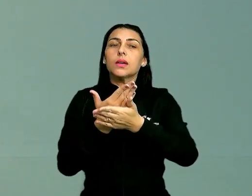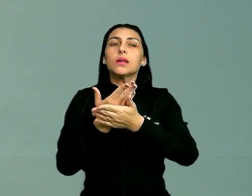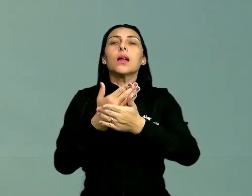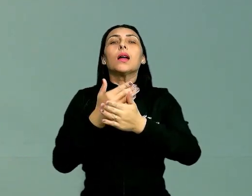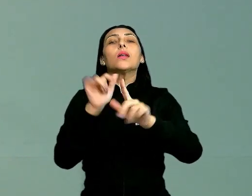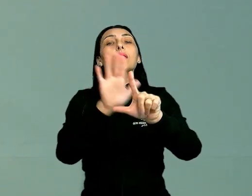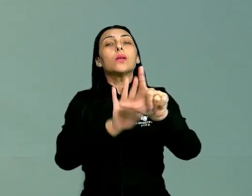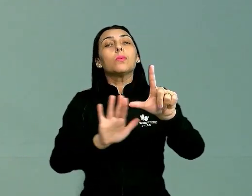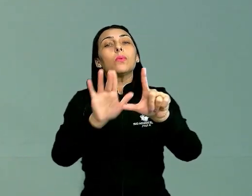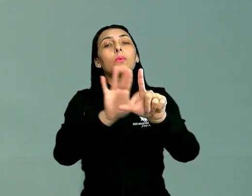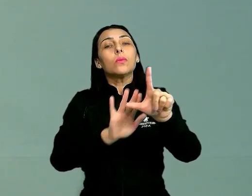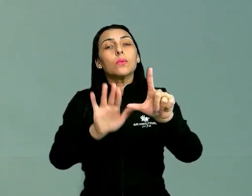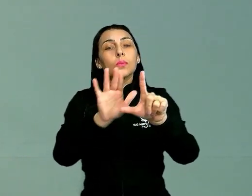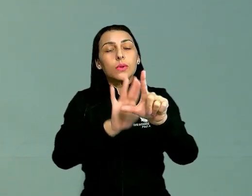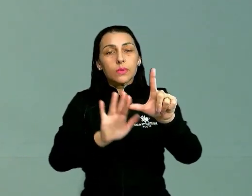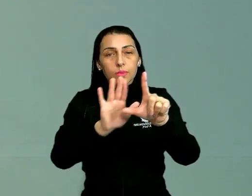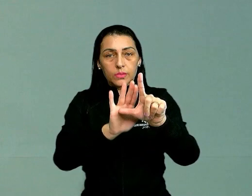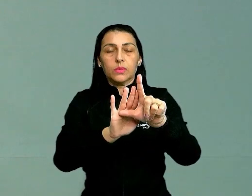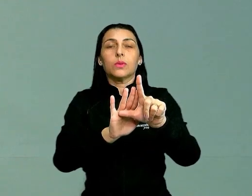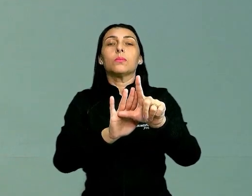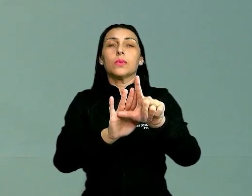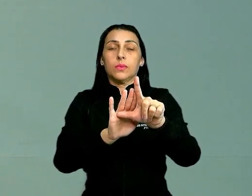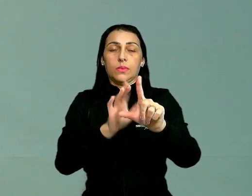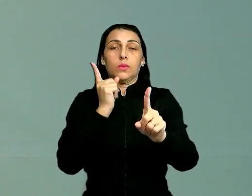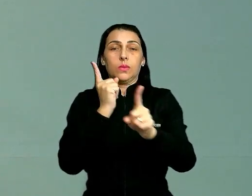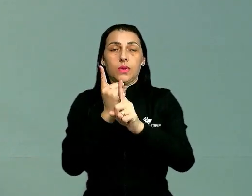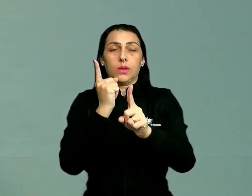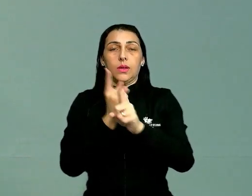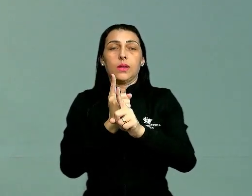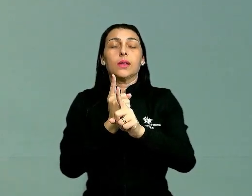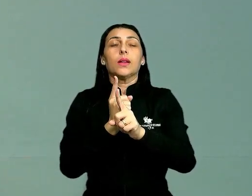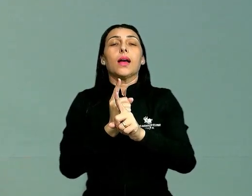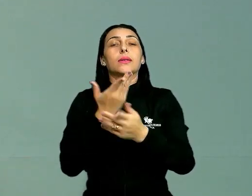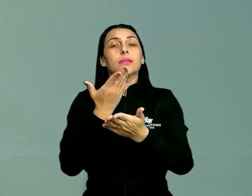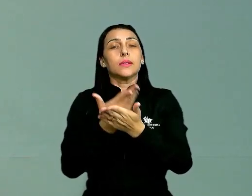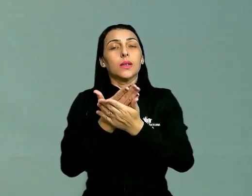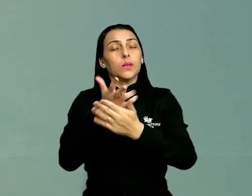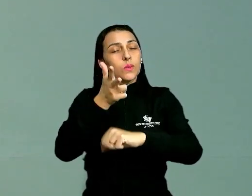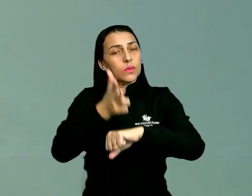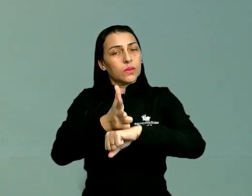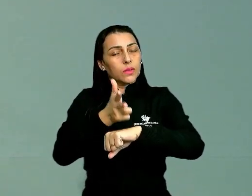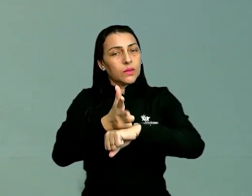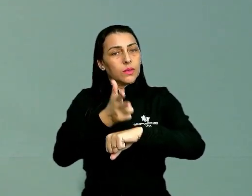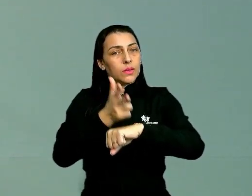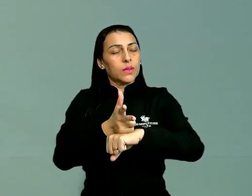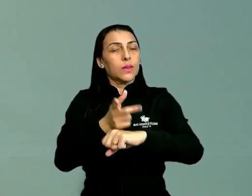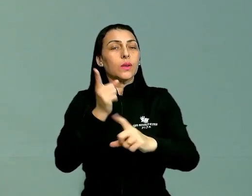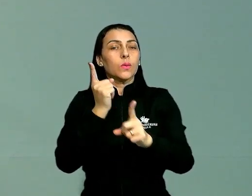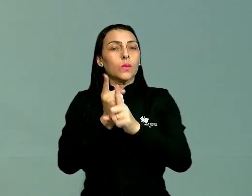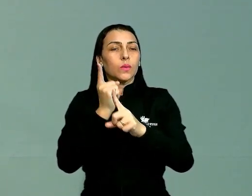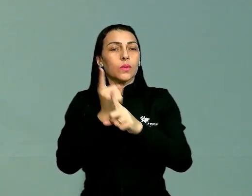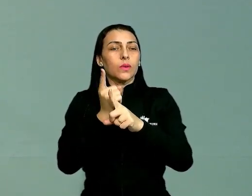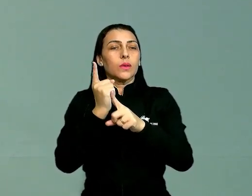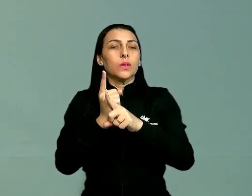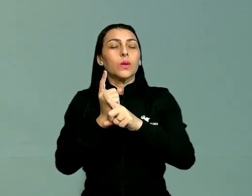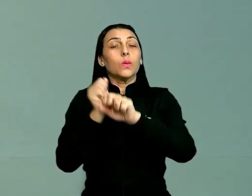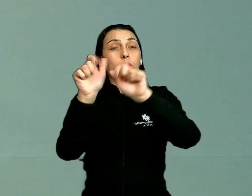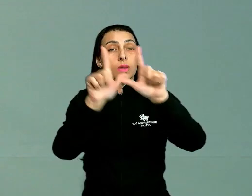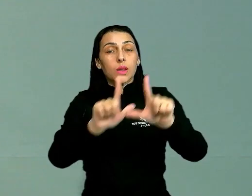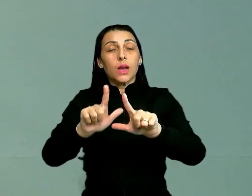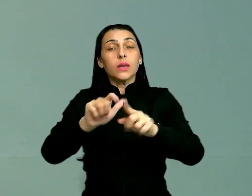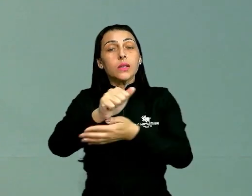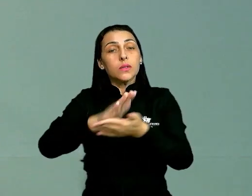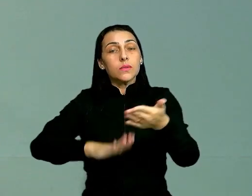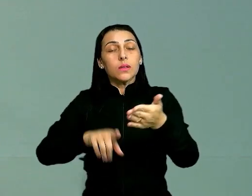nossa plataforma cac.gov.br onde você vai encontrar as aulas gravadas né você vai encontrar justamente os slides e